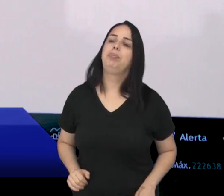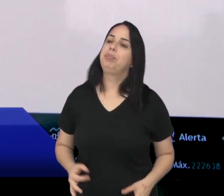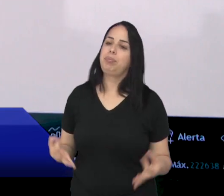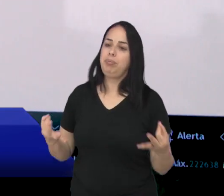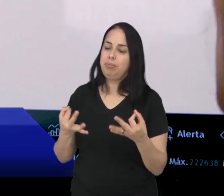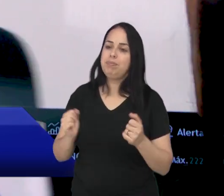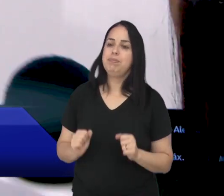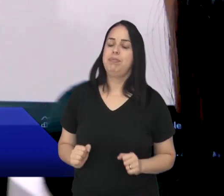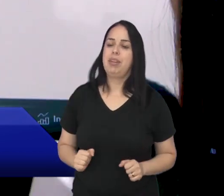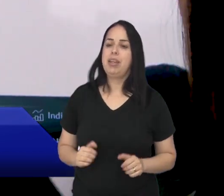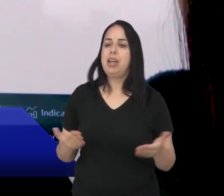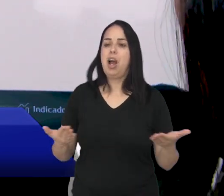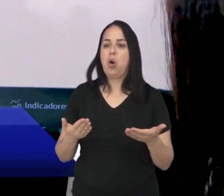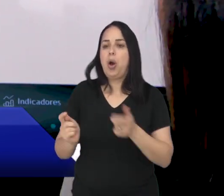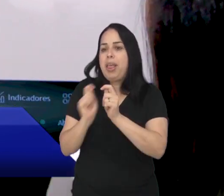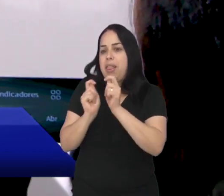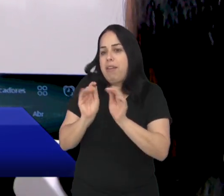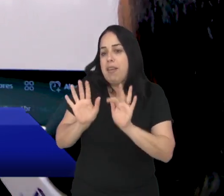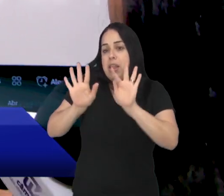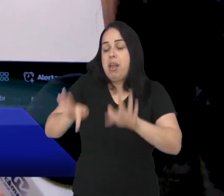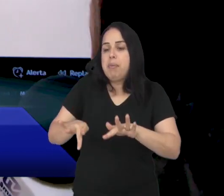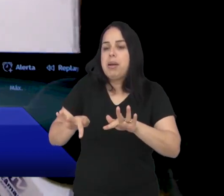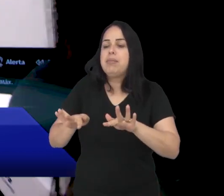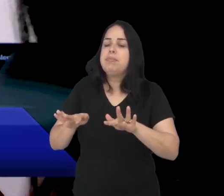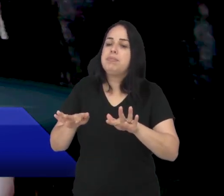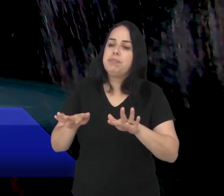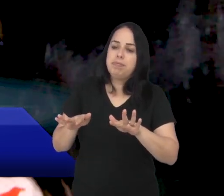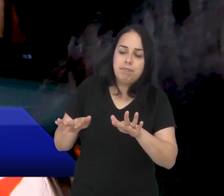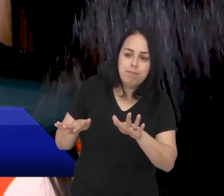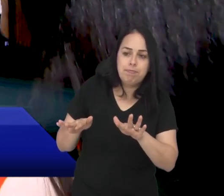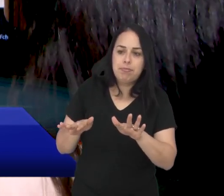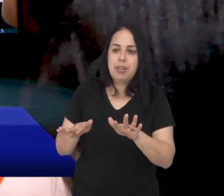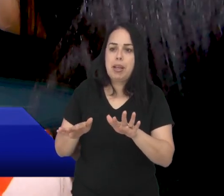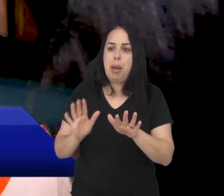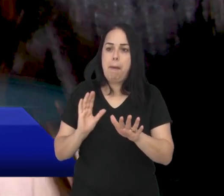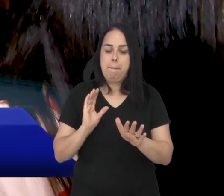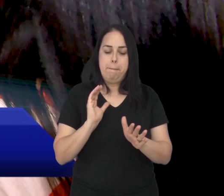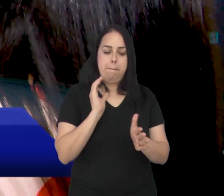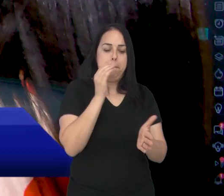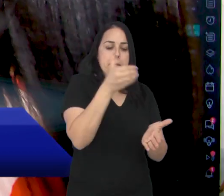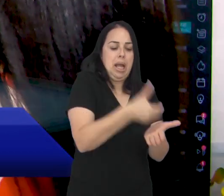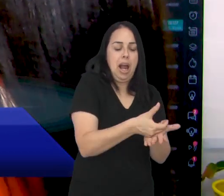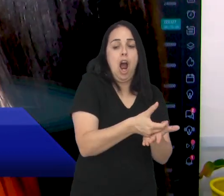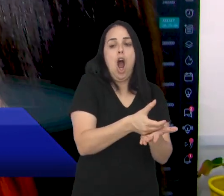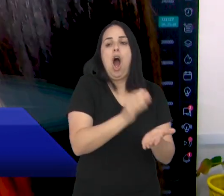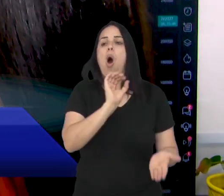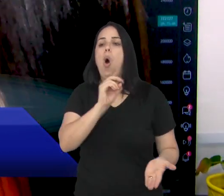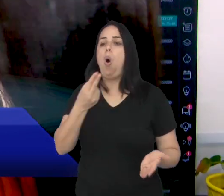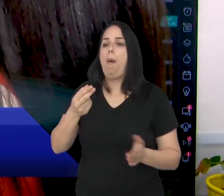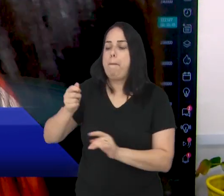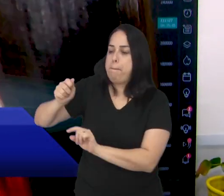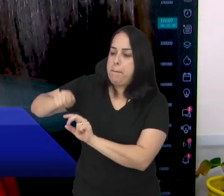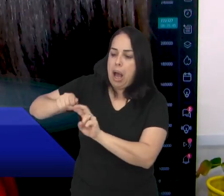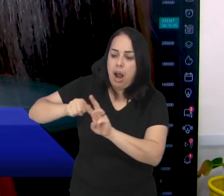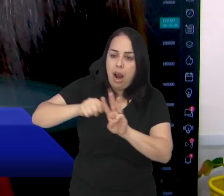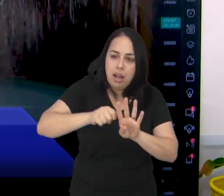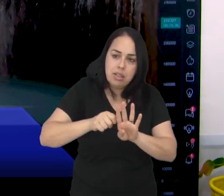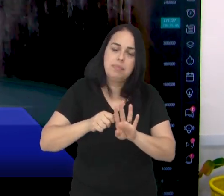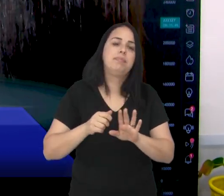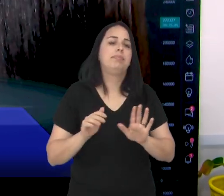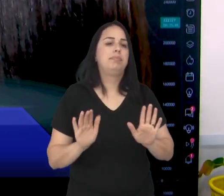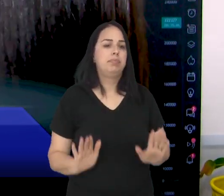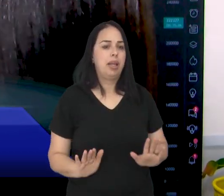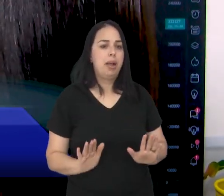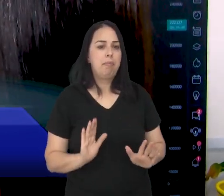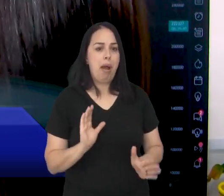bem também. Tá certo. E aí, para a gente encerrar rapidamente, quando puder, pagar à vista, parcelar só o que realmente não